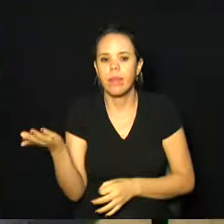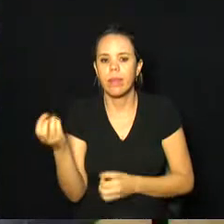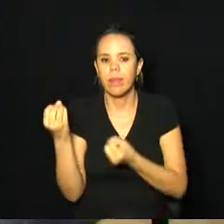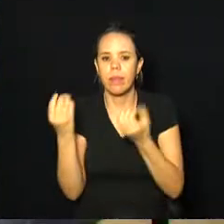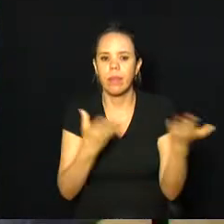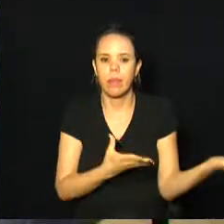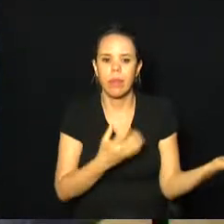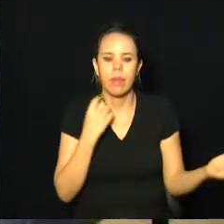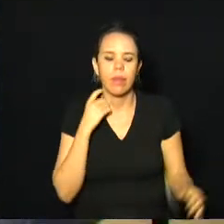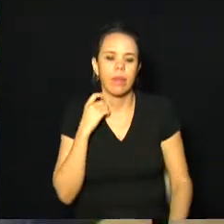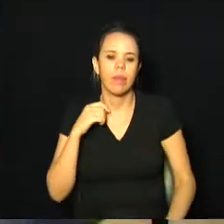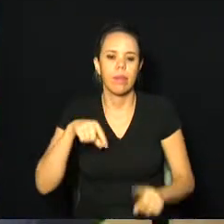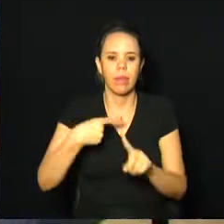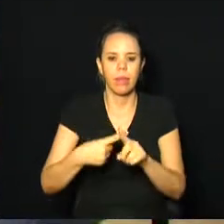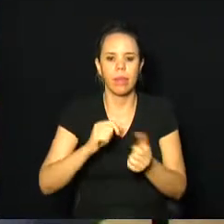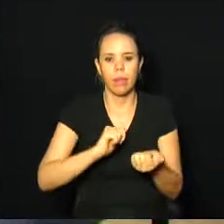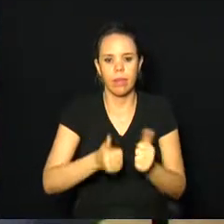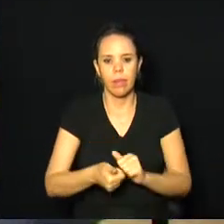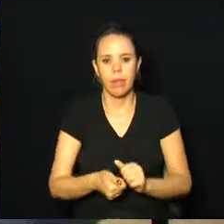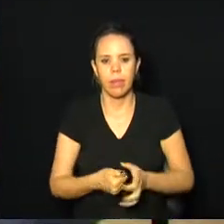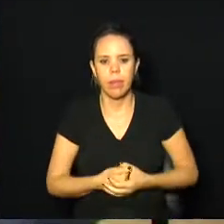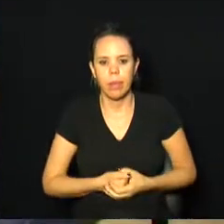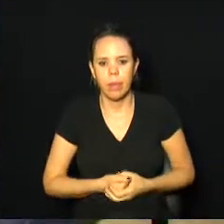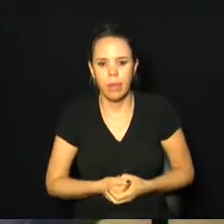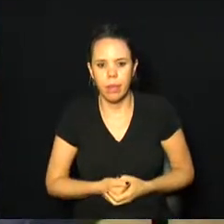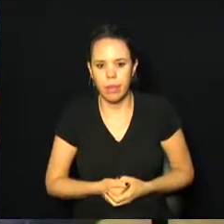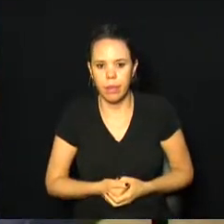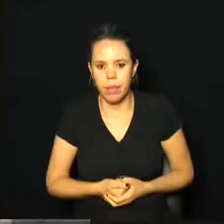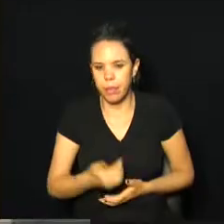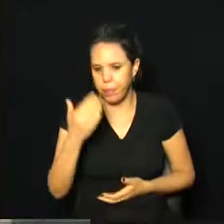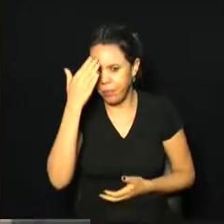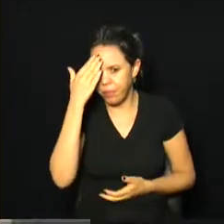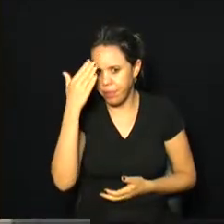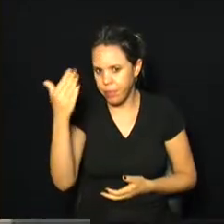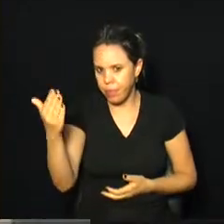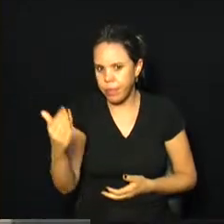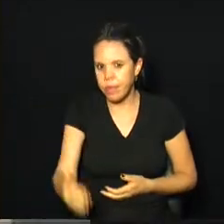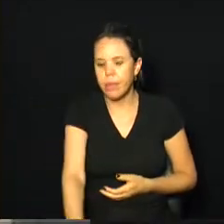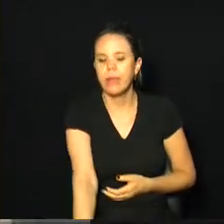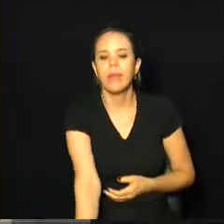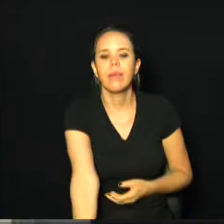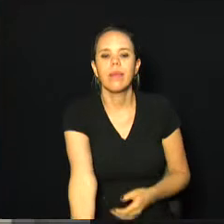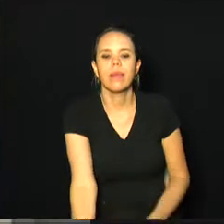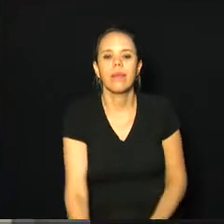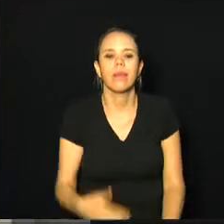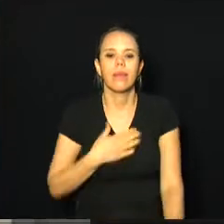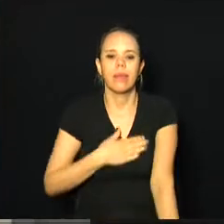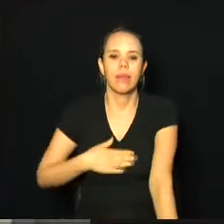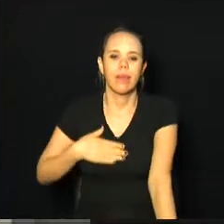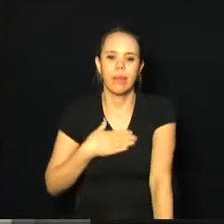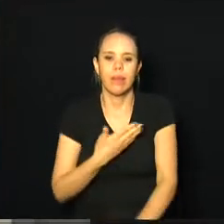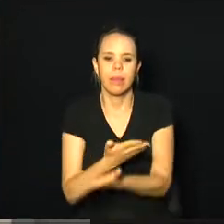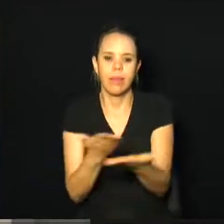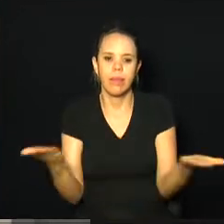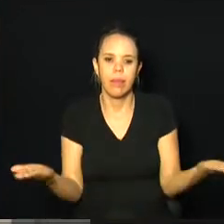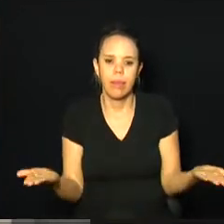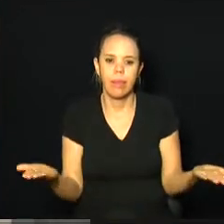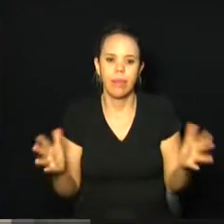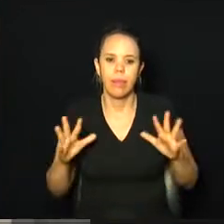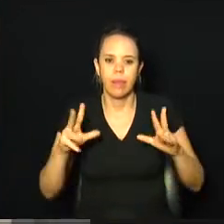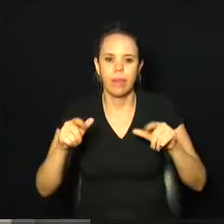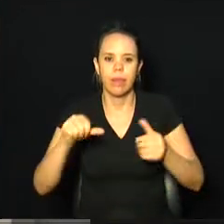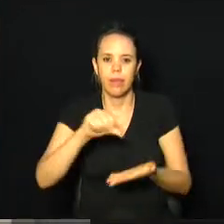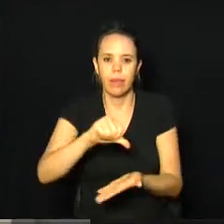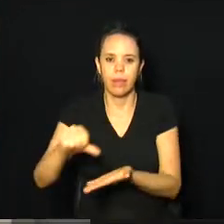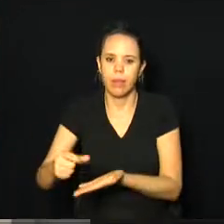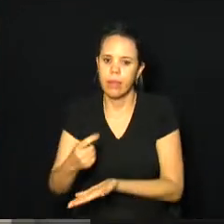Seja bem-vindo ao Mais Esportes. Muito obrigado, um grande prazer estar falando com vocês aí, todos da região